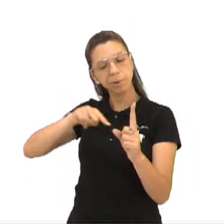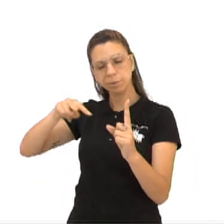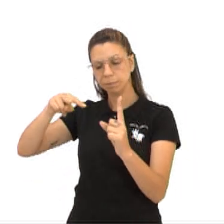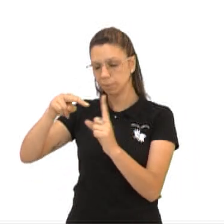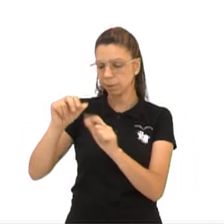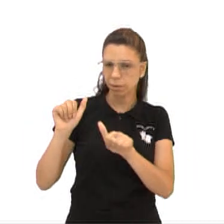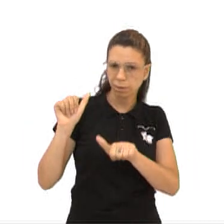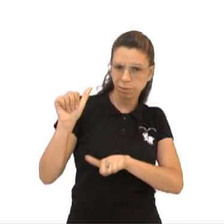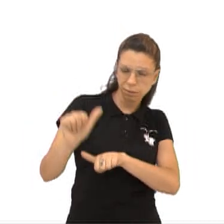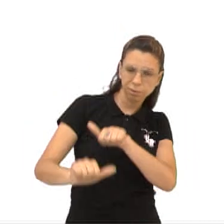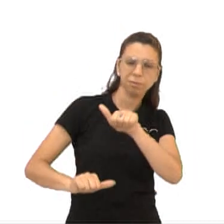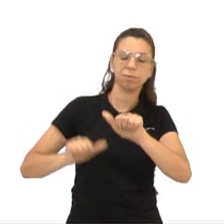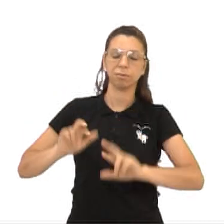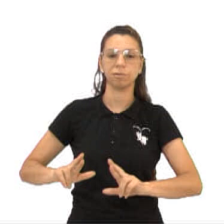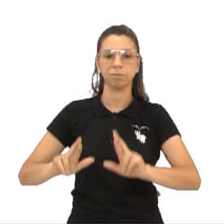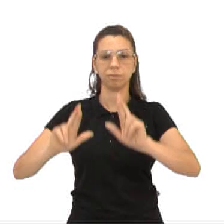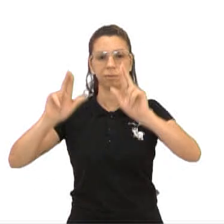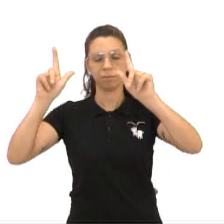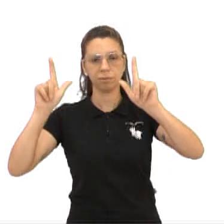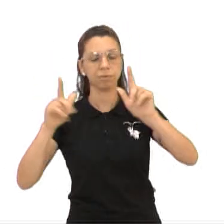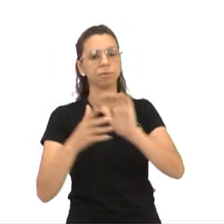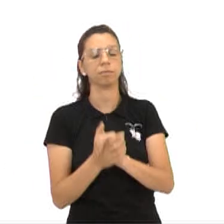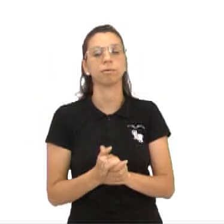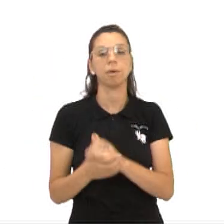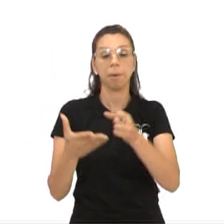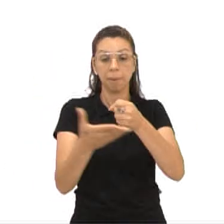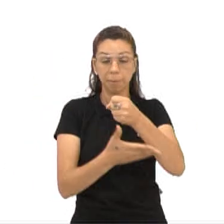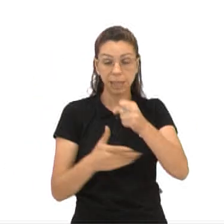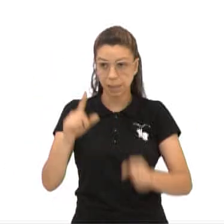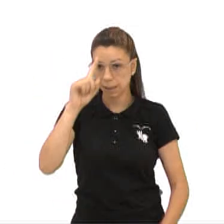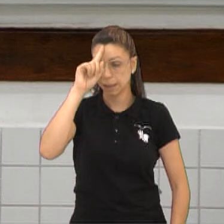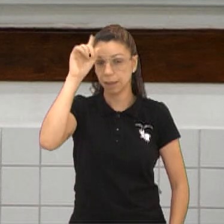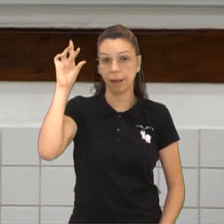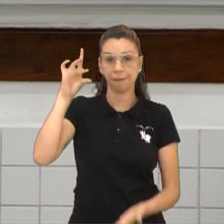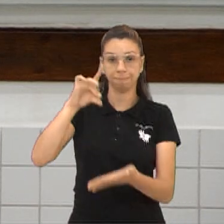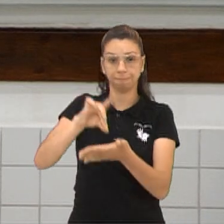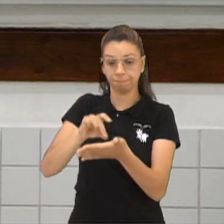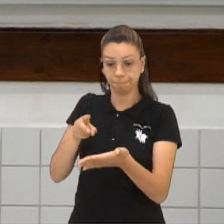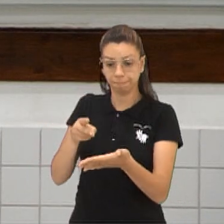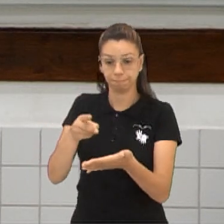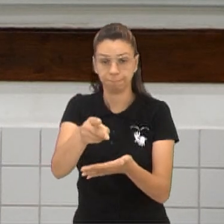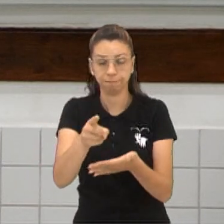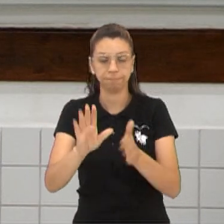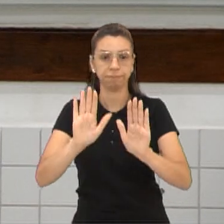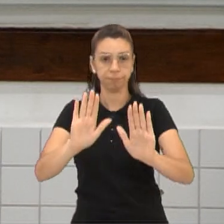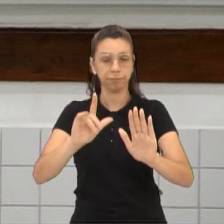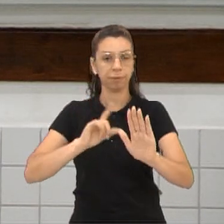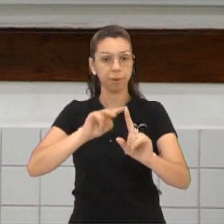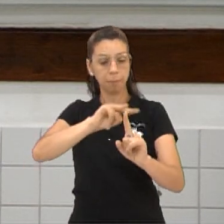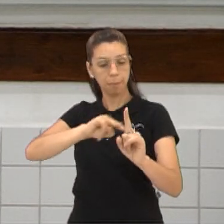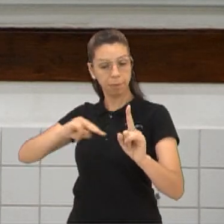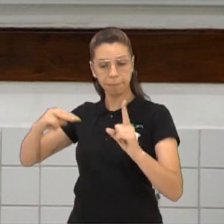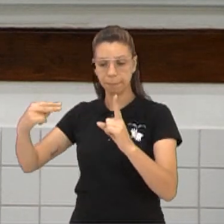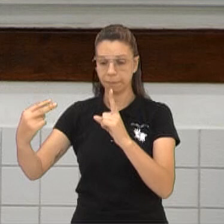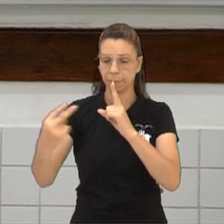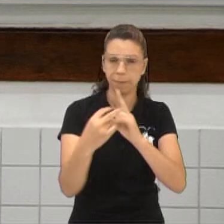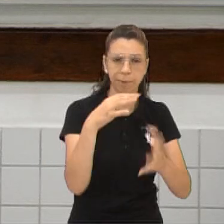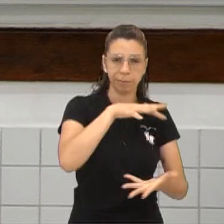realidade, baseada em ideias fixas. Uma visão que você tem do mundo